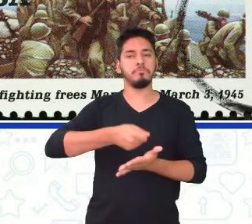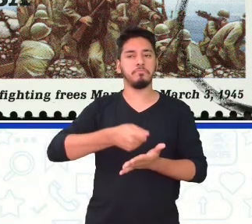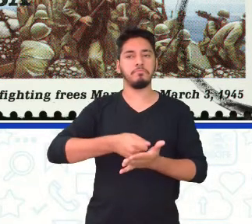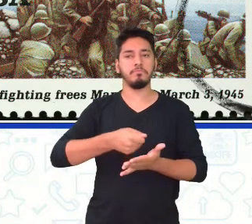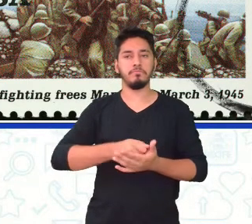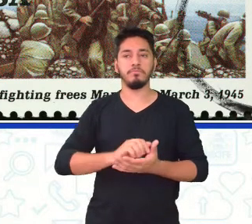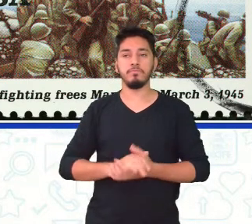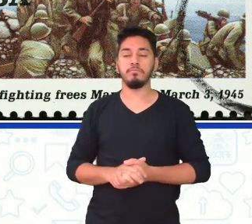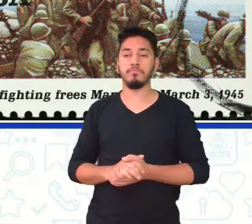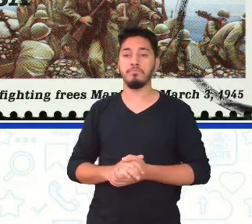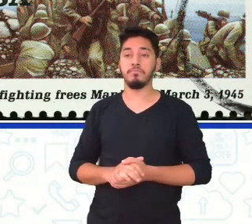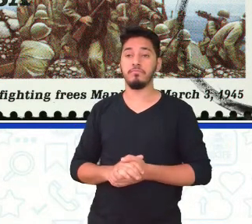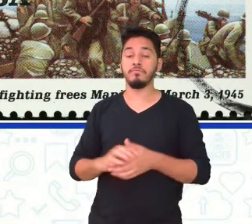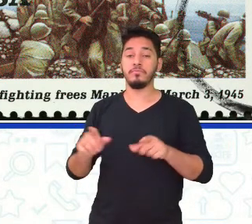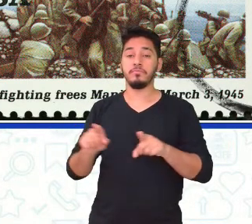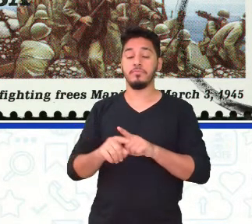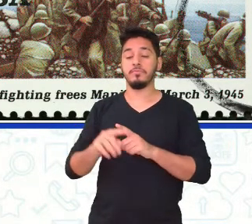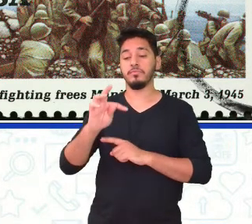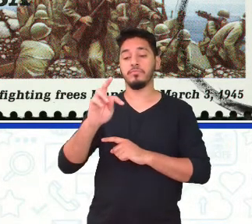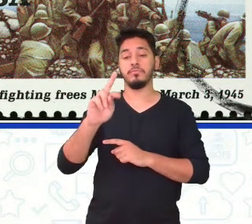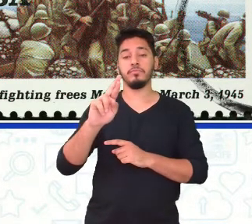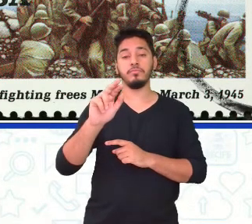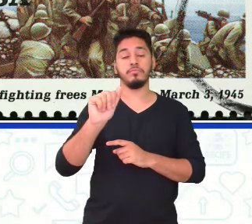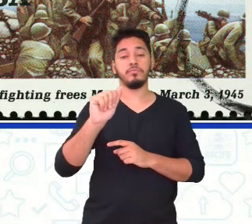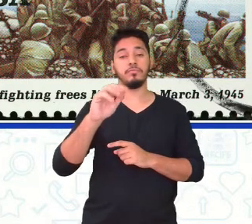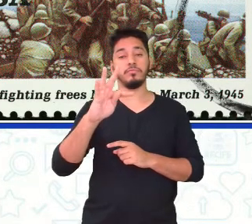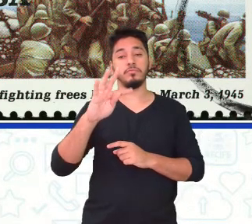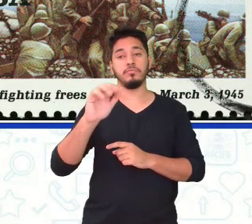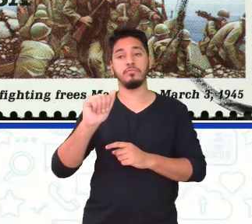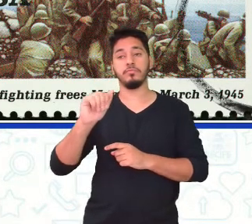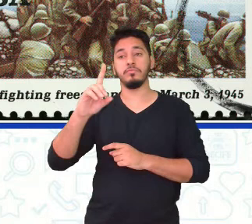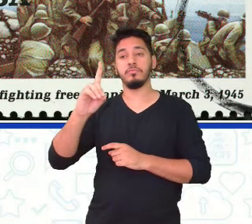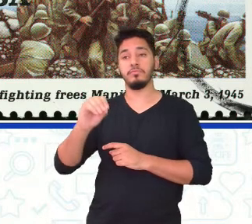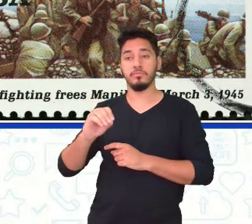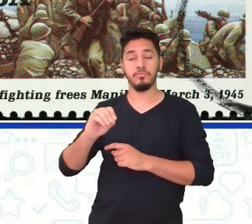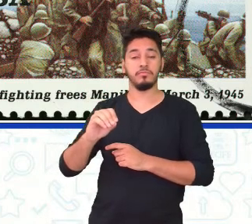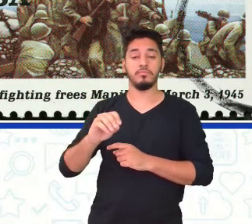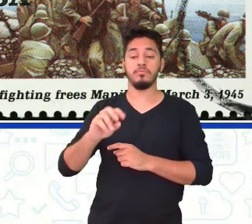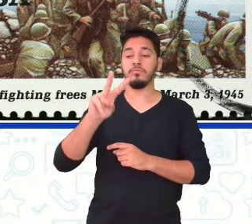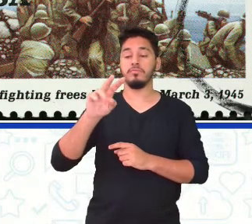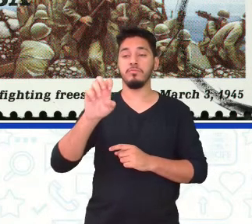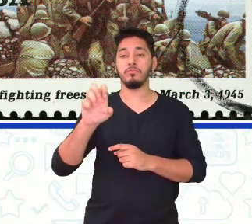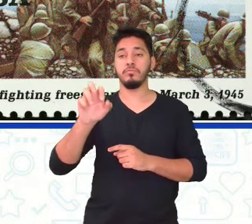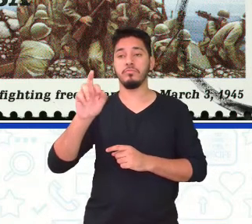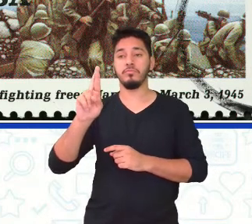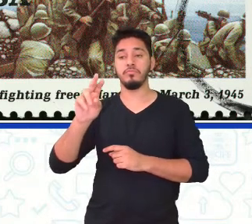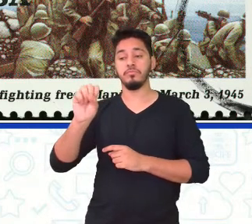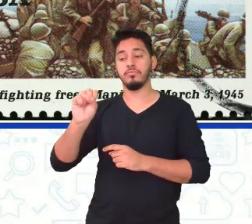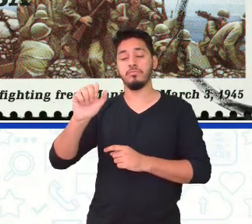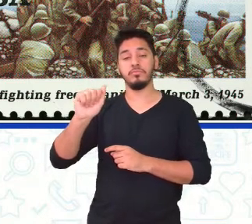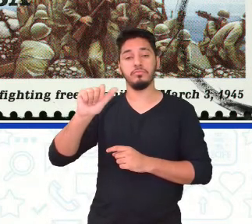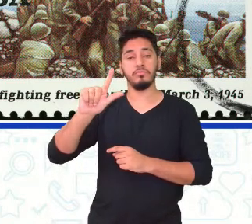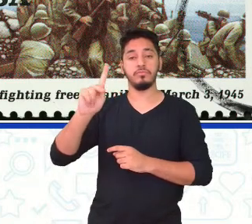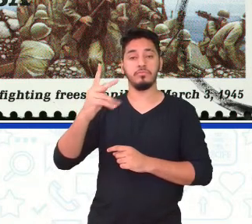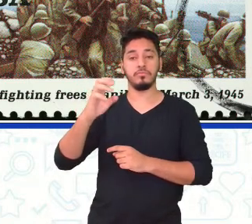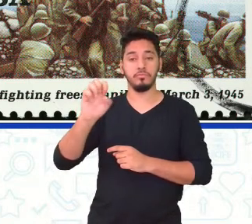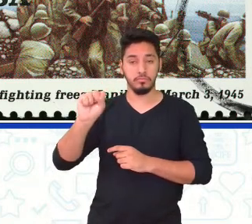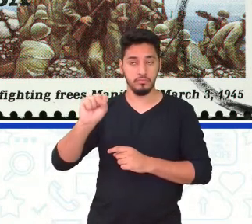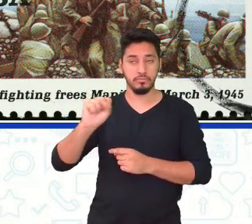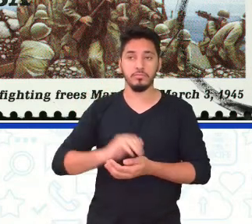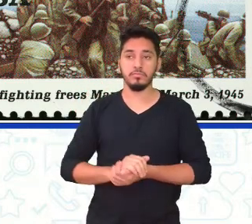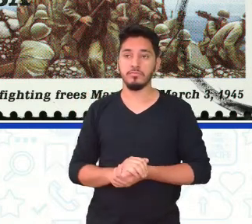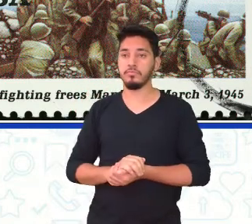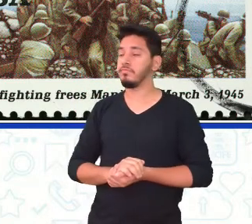Tratado de Versalhes, a ideia do Lebensraum, não é isso, professor? Isso. Aí, o